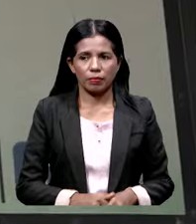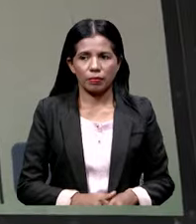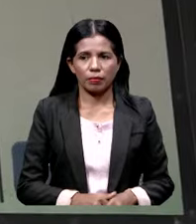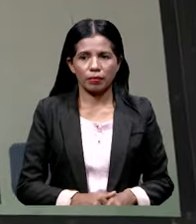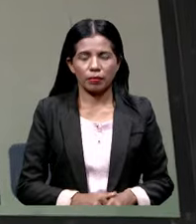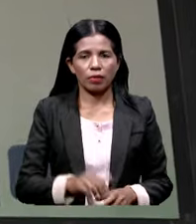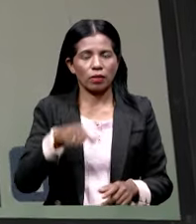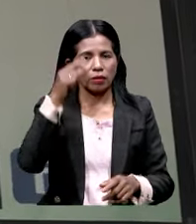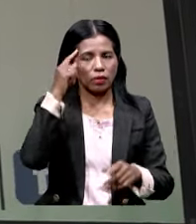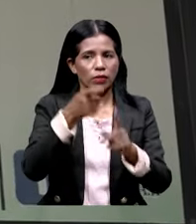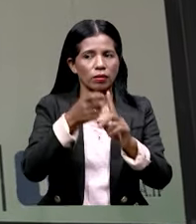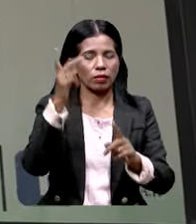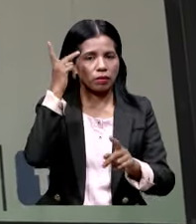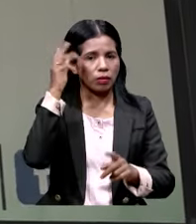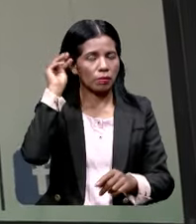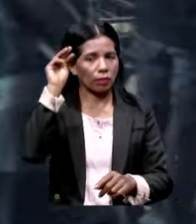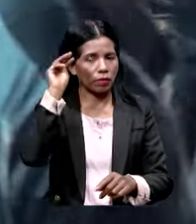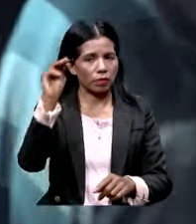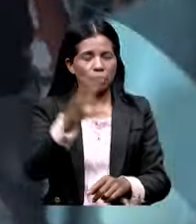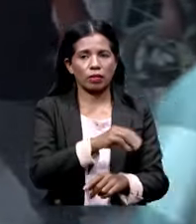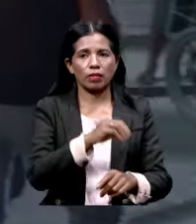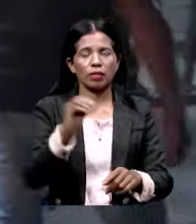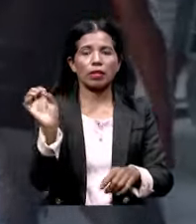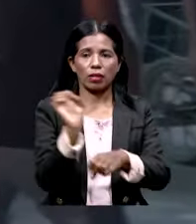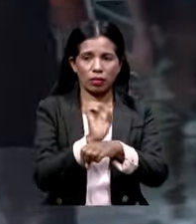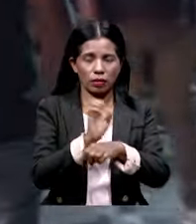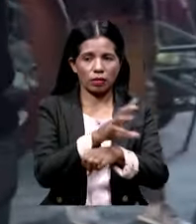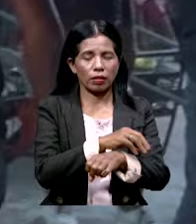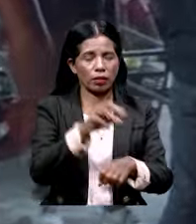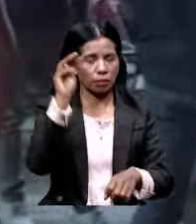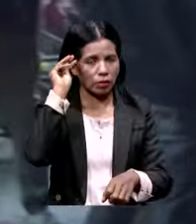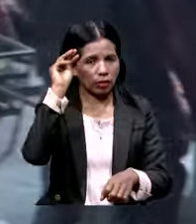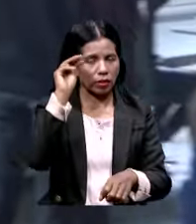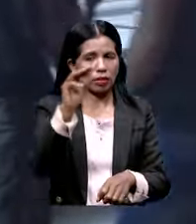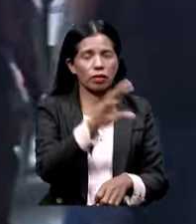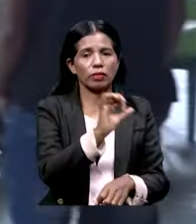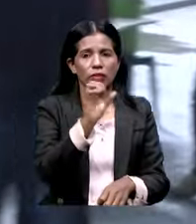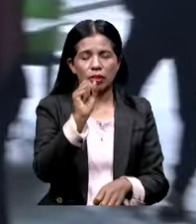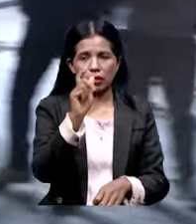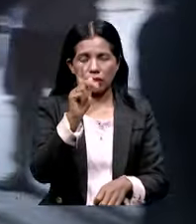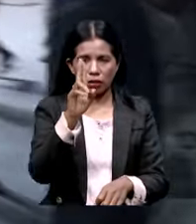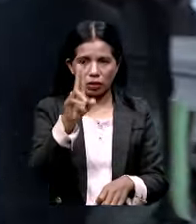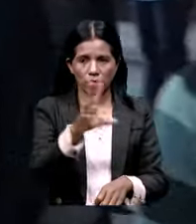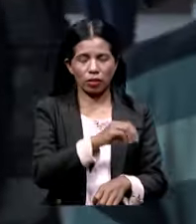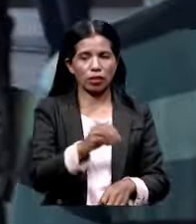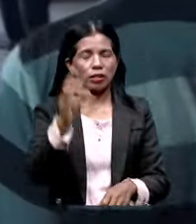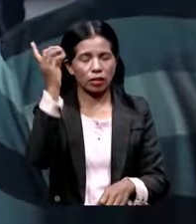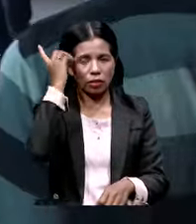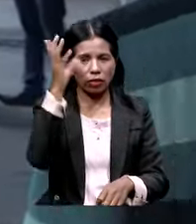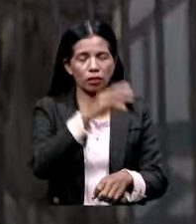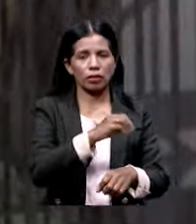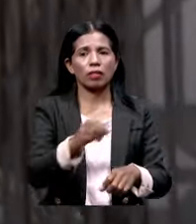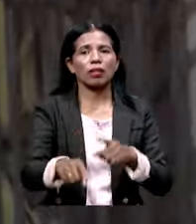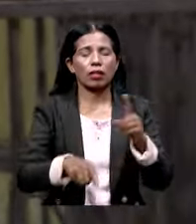O governo e o vice-primeiro-ministro, ministro coordenador Assuntos Econômicos, no ministro Turismo e no Ambiente, Francisco Albuadilay, desconfia Orienta,